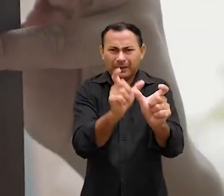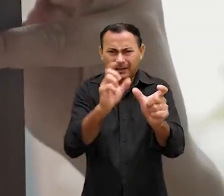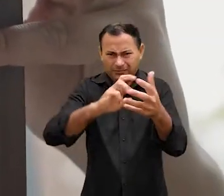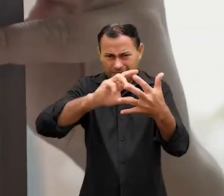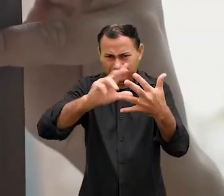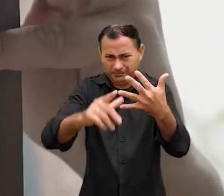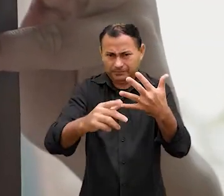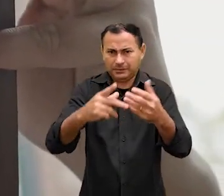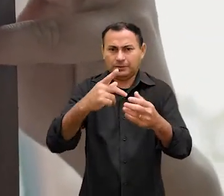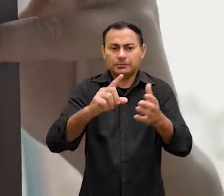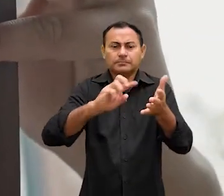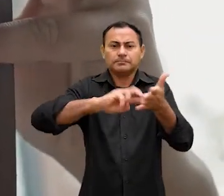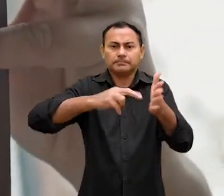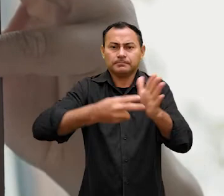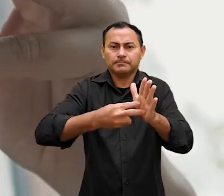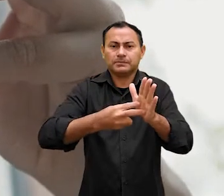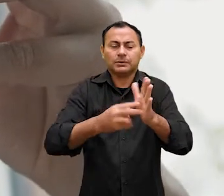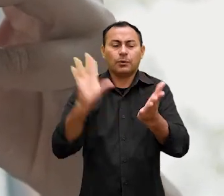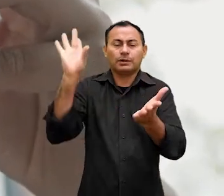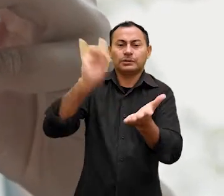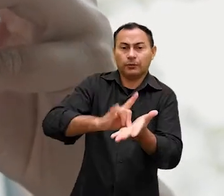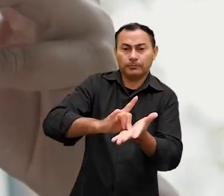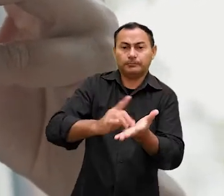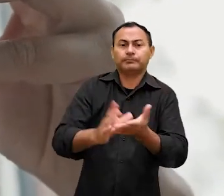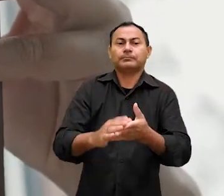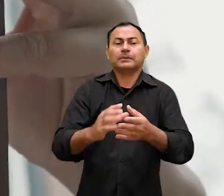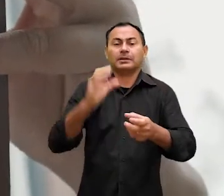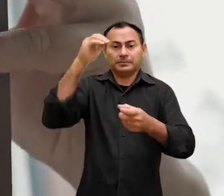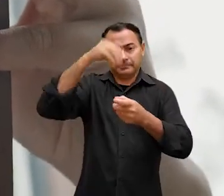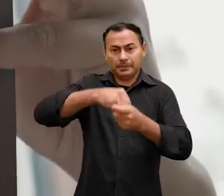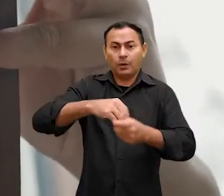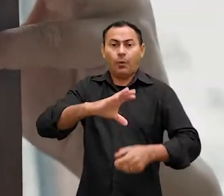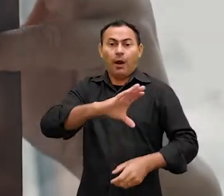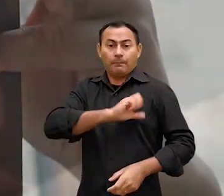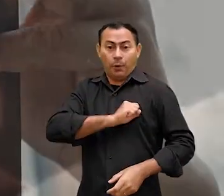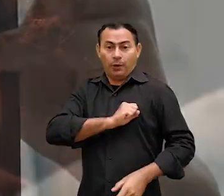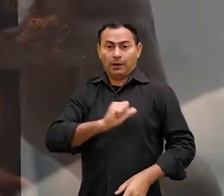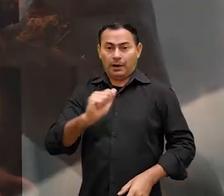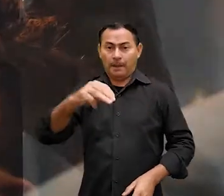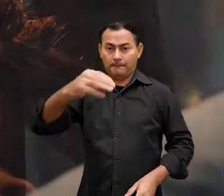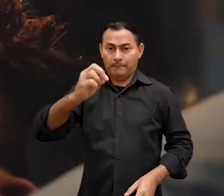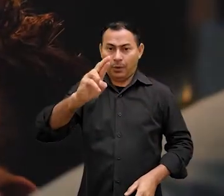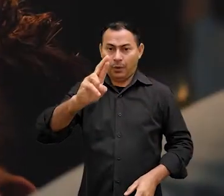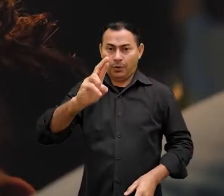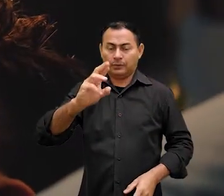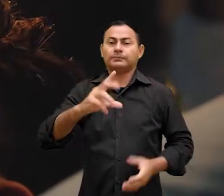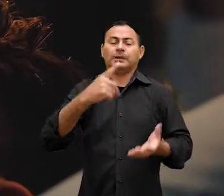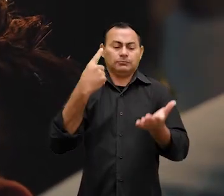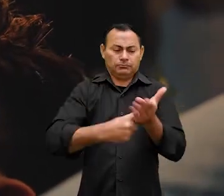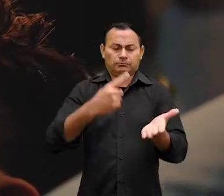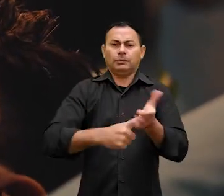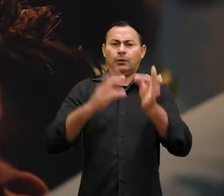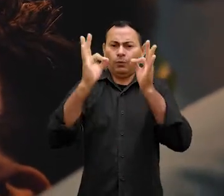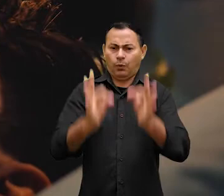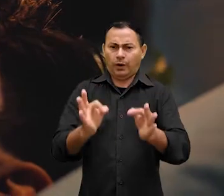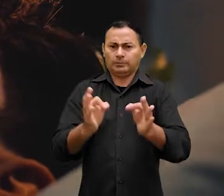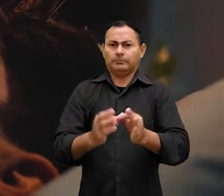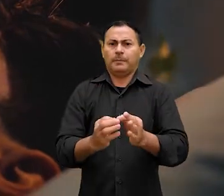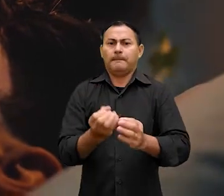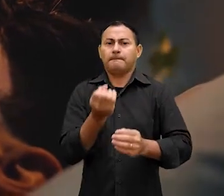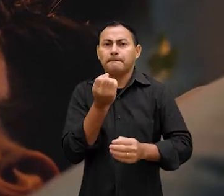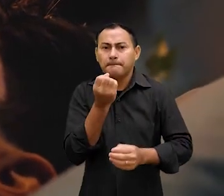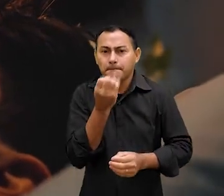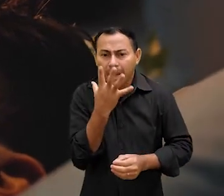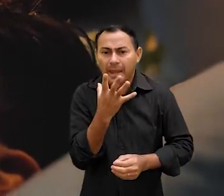baseando-nos no seu significado no original. Interiormente, o amor tem um compromisso forte e altruísta com o bem-estar